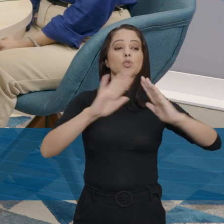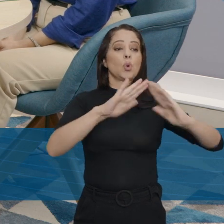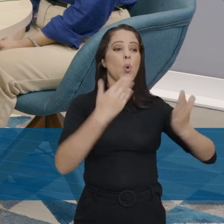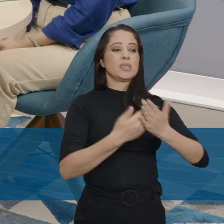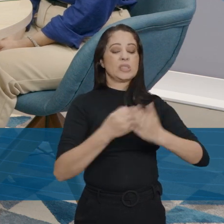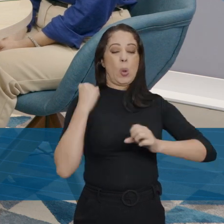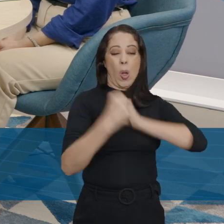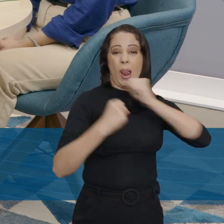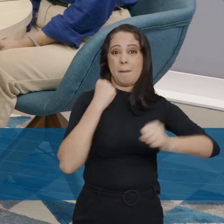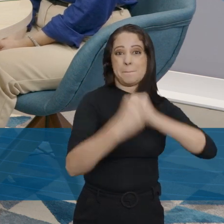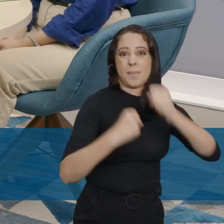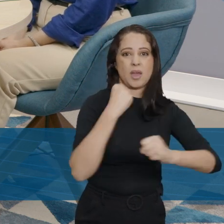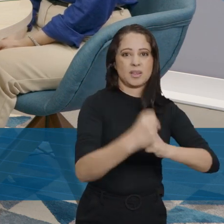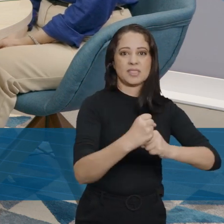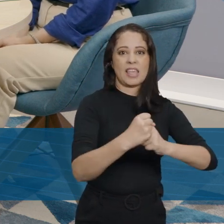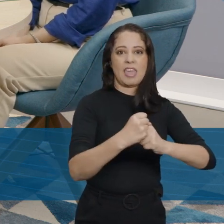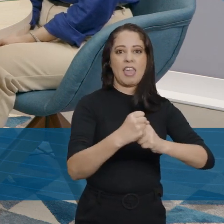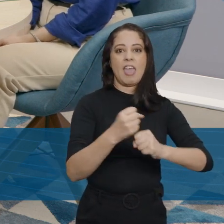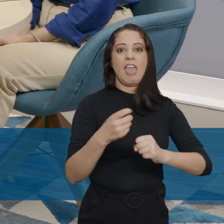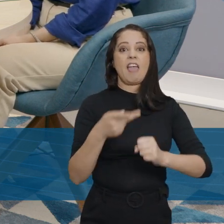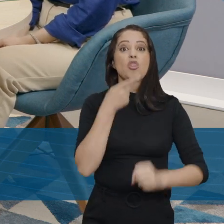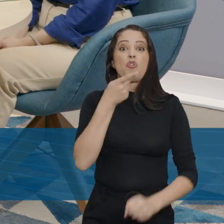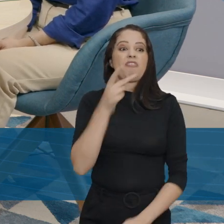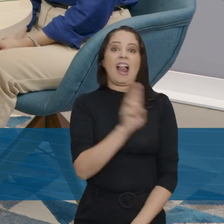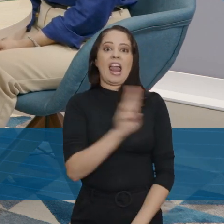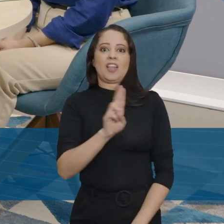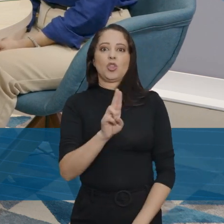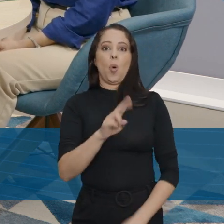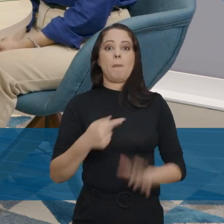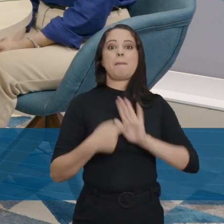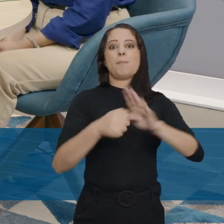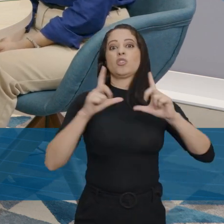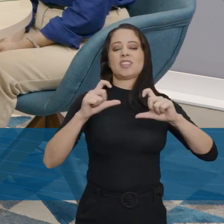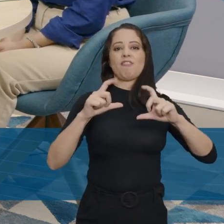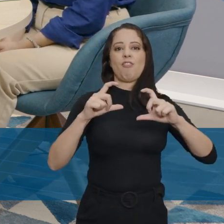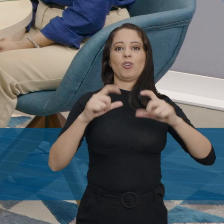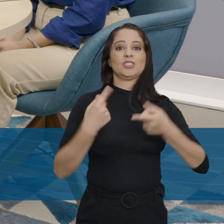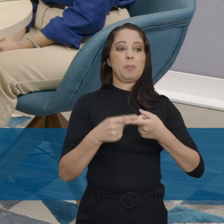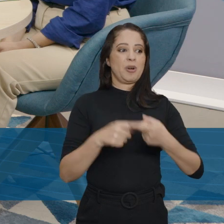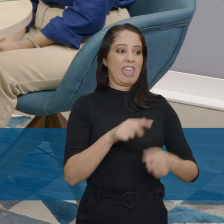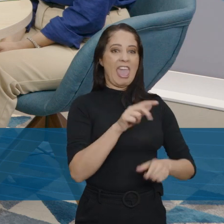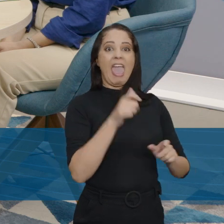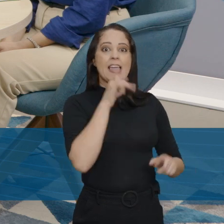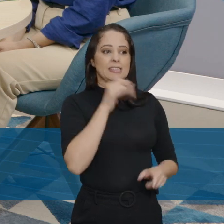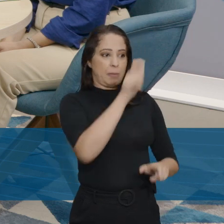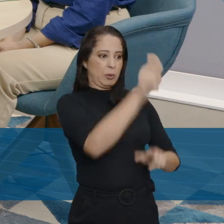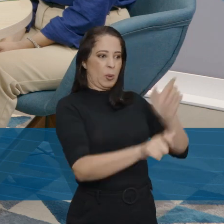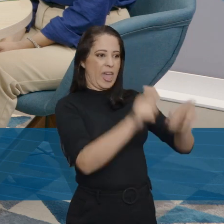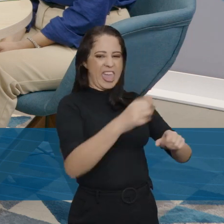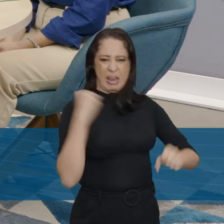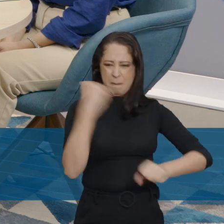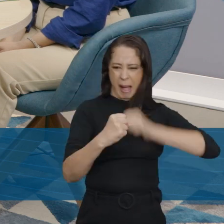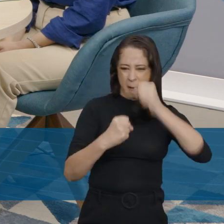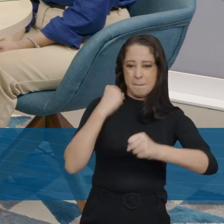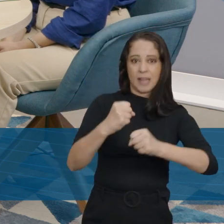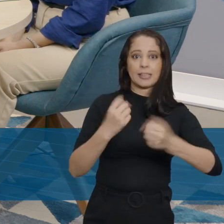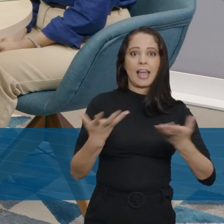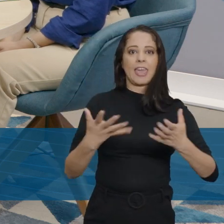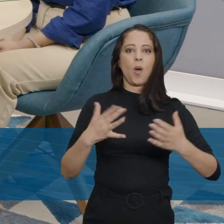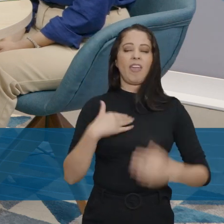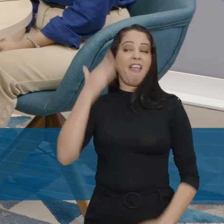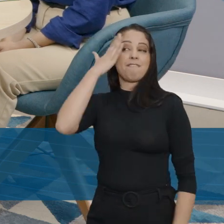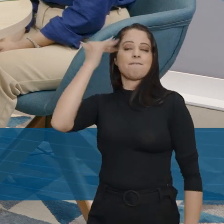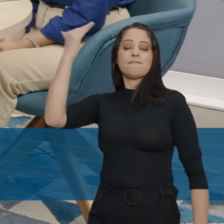em escolas, creches, não divulgar o nome do agressor, não mostrar fotos, porque é isso que essas pessoas estão buscando, né?